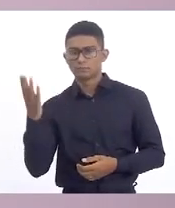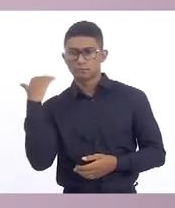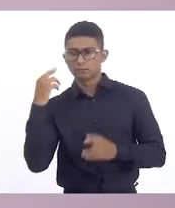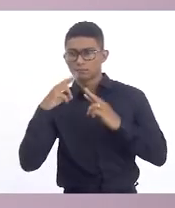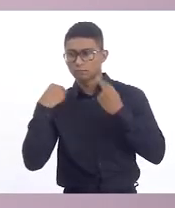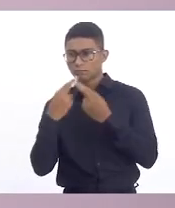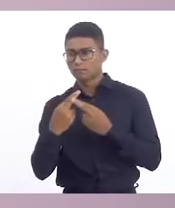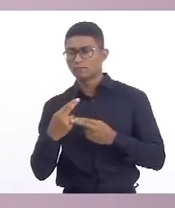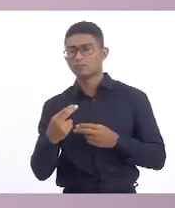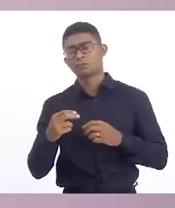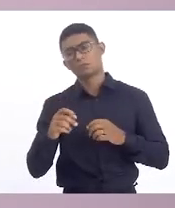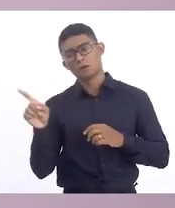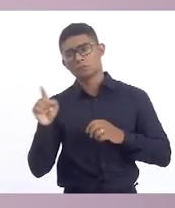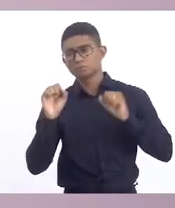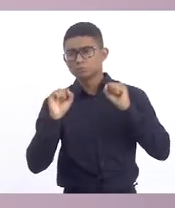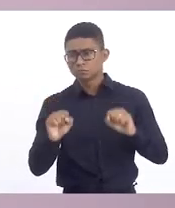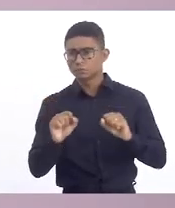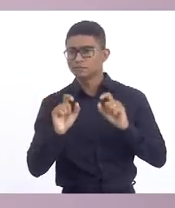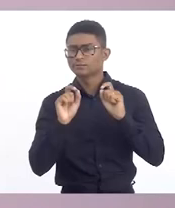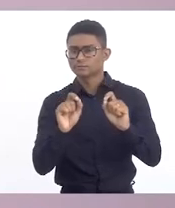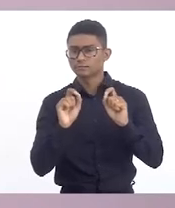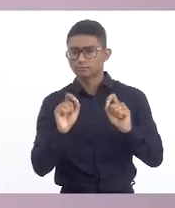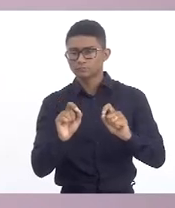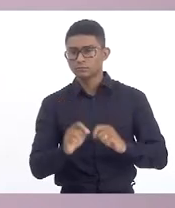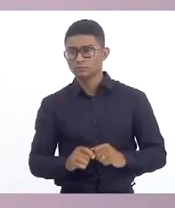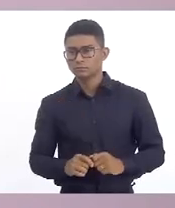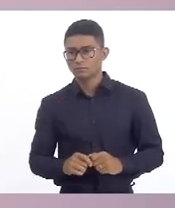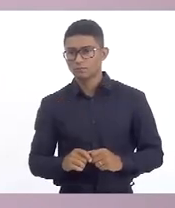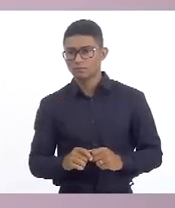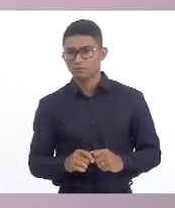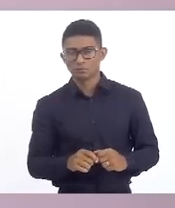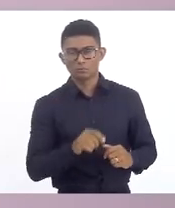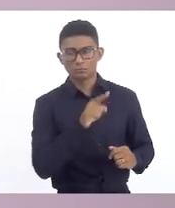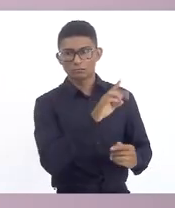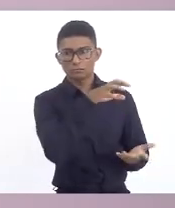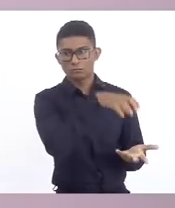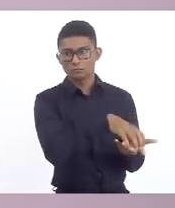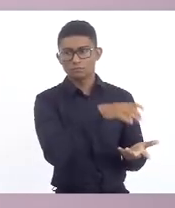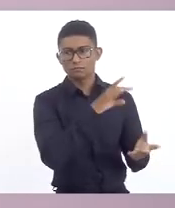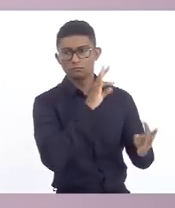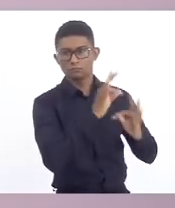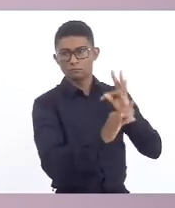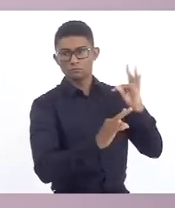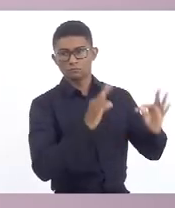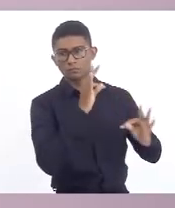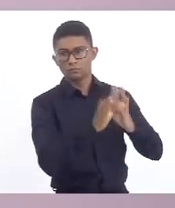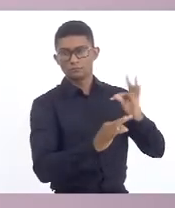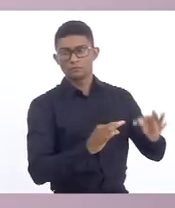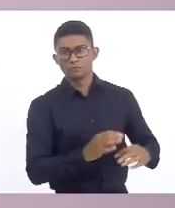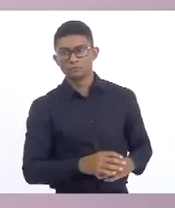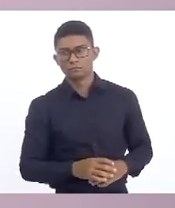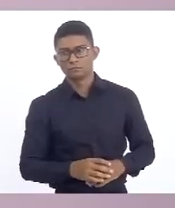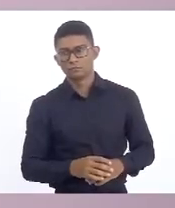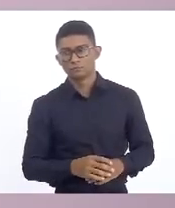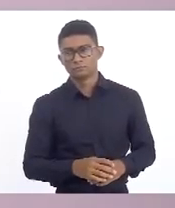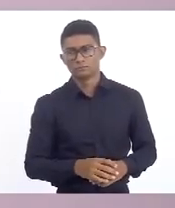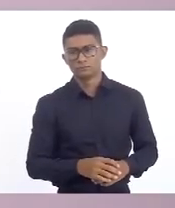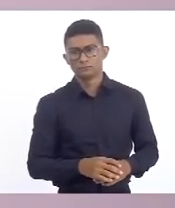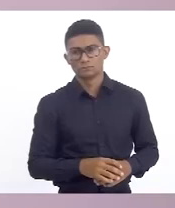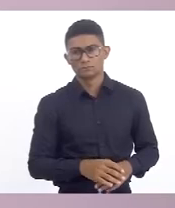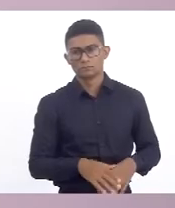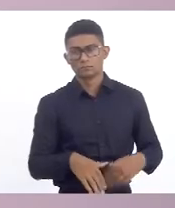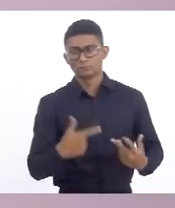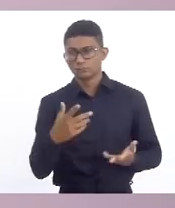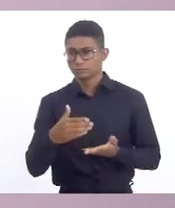manifestar em relação à questão da estação de tratamento de resíduos sólidos e aeropédicos. A princípio, quando foi